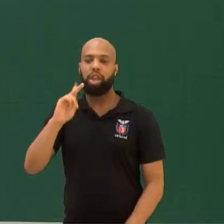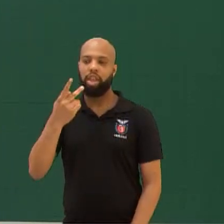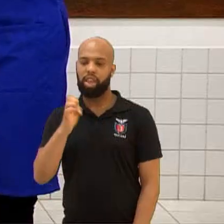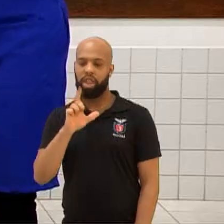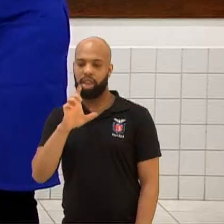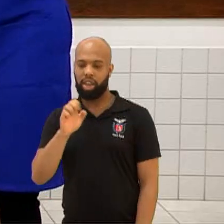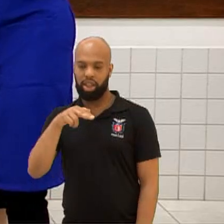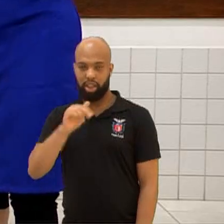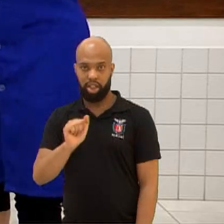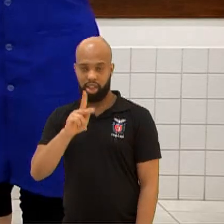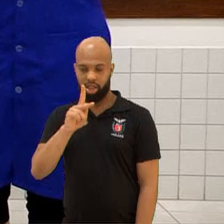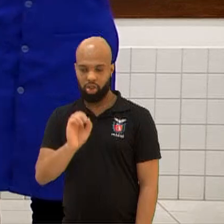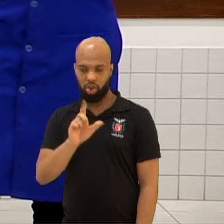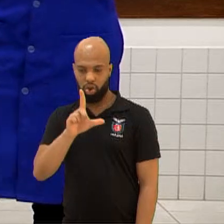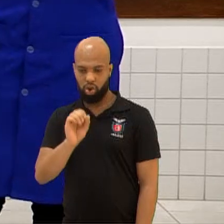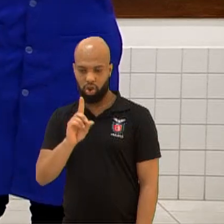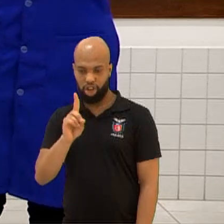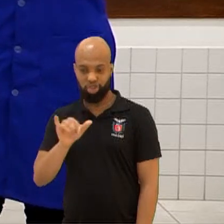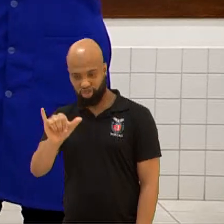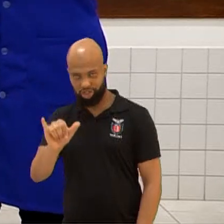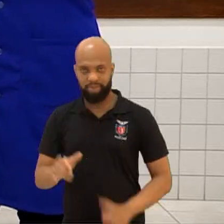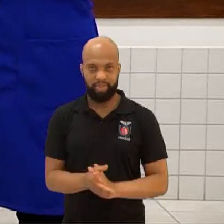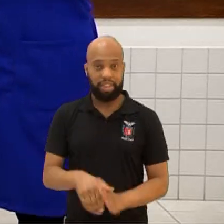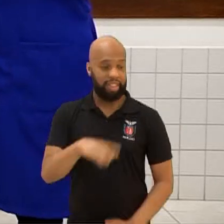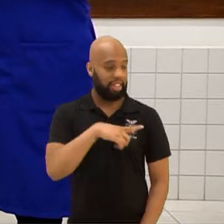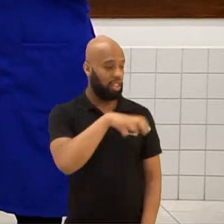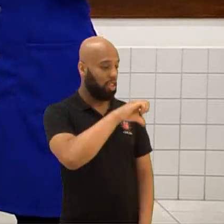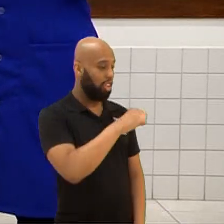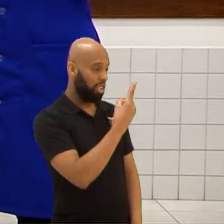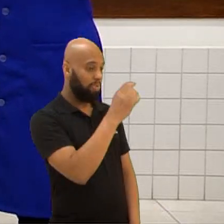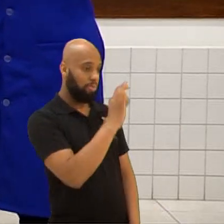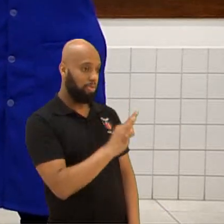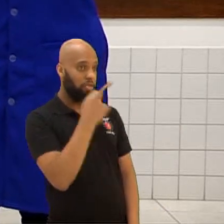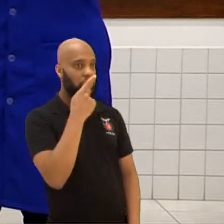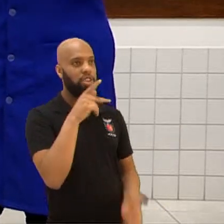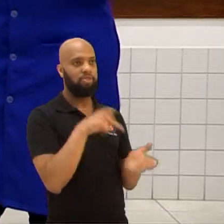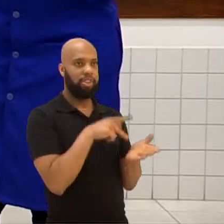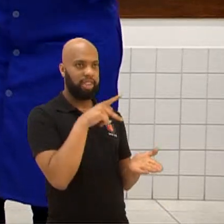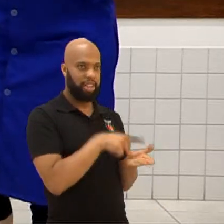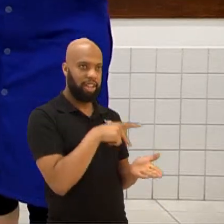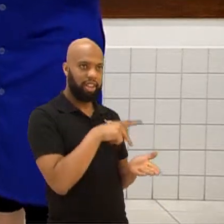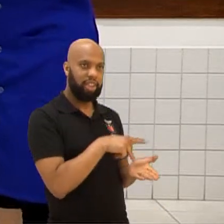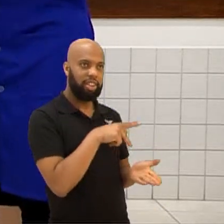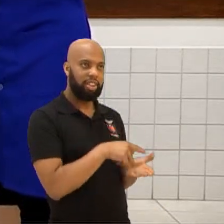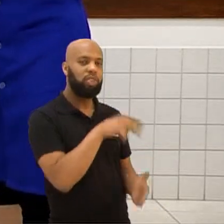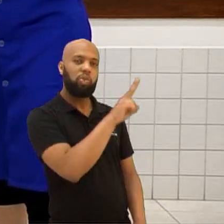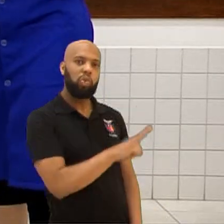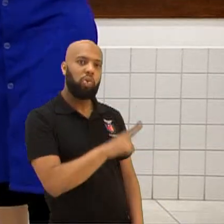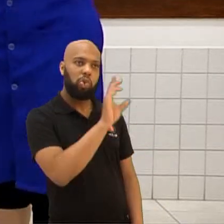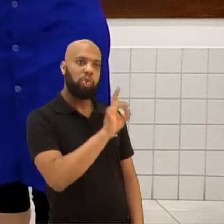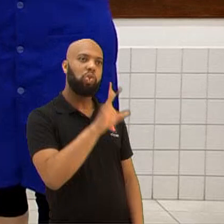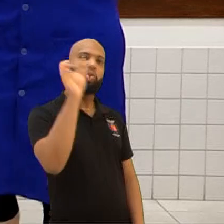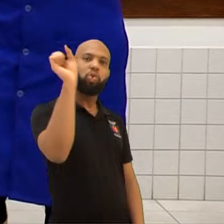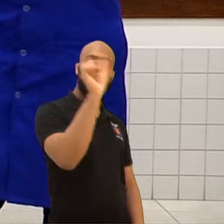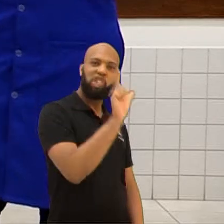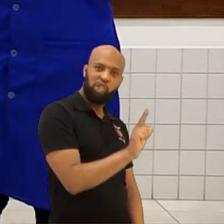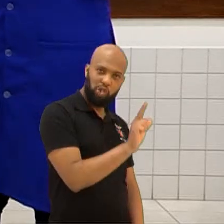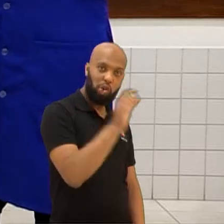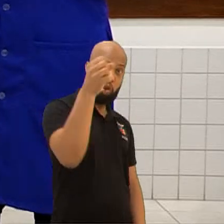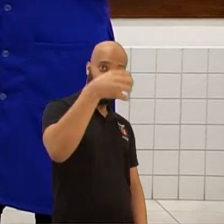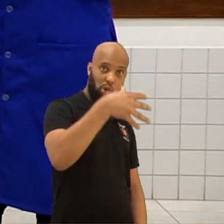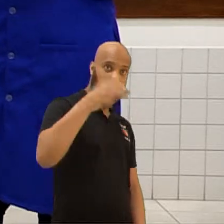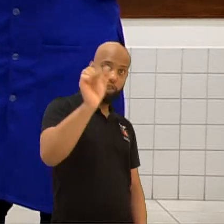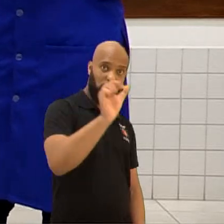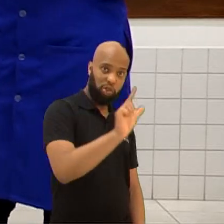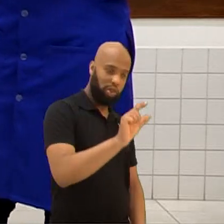aí, o que o pessoal respondeu? Grande maioria, 91%, diz que é verdade. Verdade. Ele, utilizando a luz do sol, né,